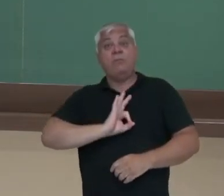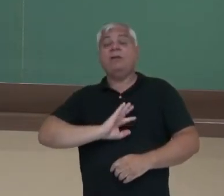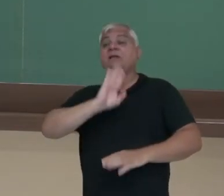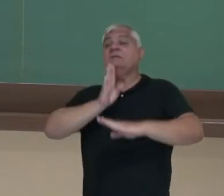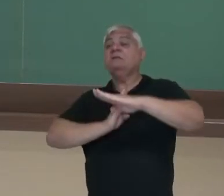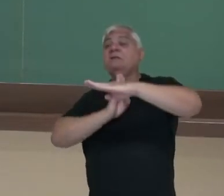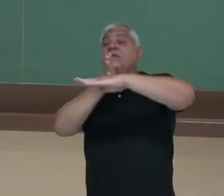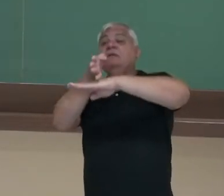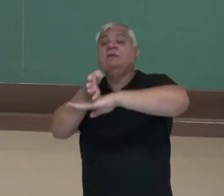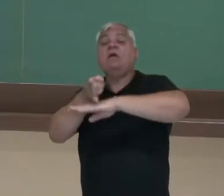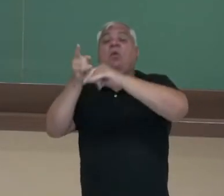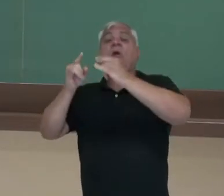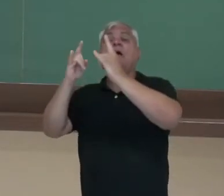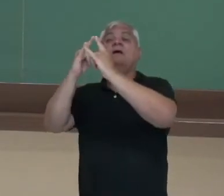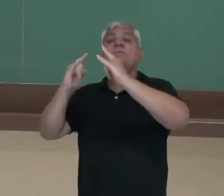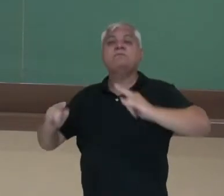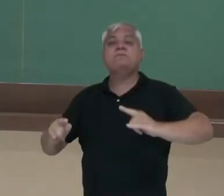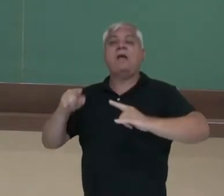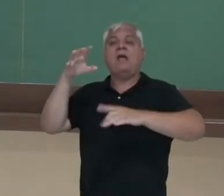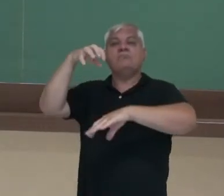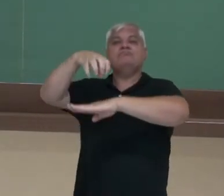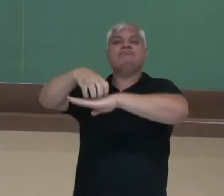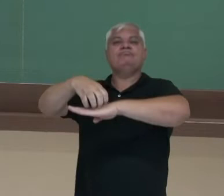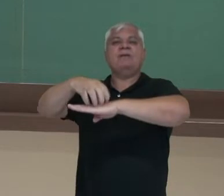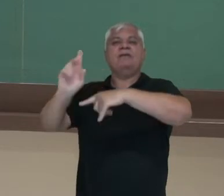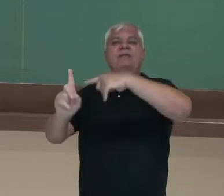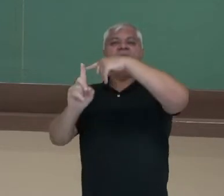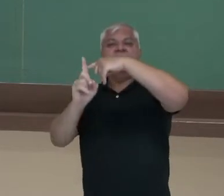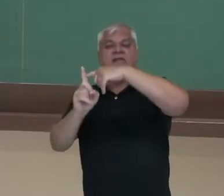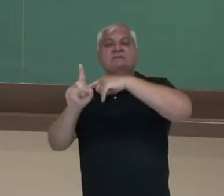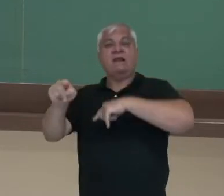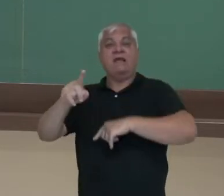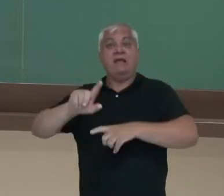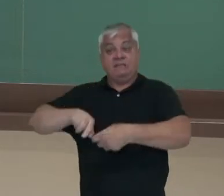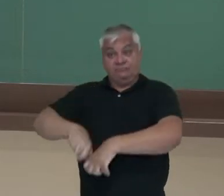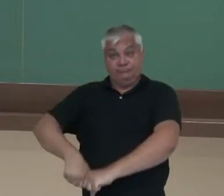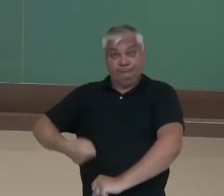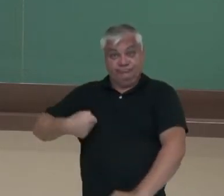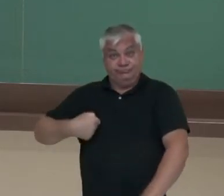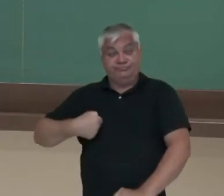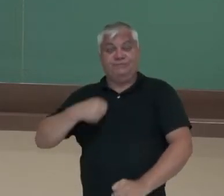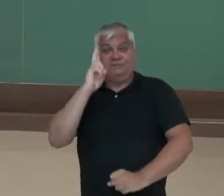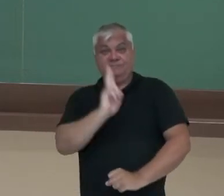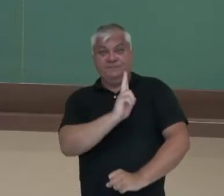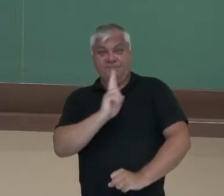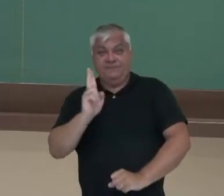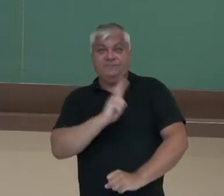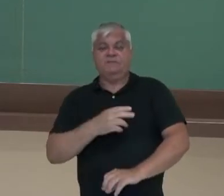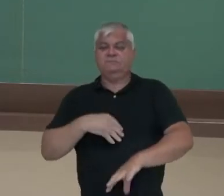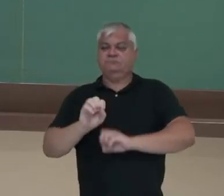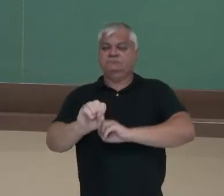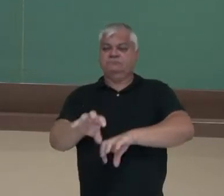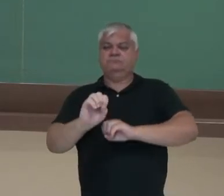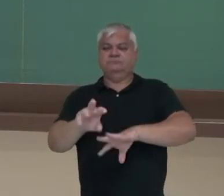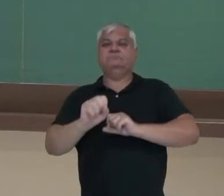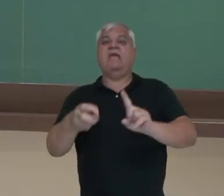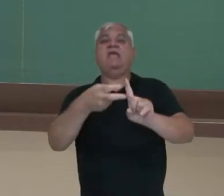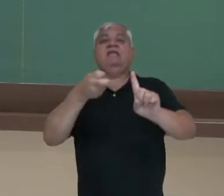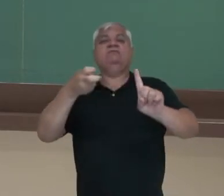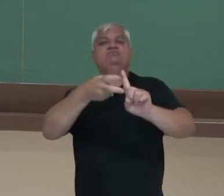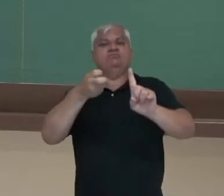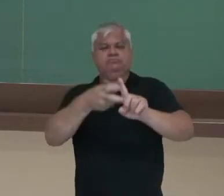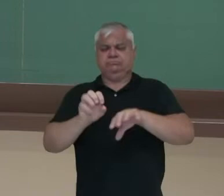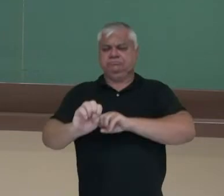espécie de acampamento, né? A igreja, o local onde os padres jesuítas, né, catequizavam os indígenas. Local de